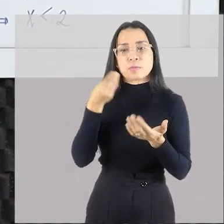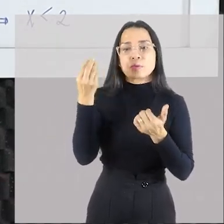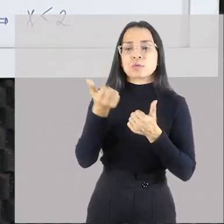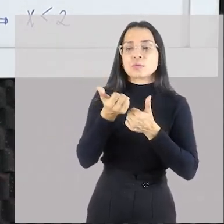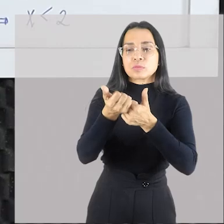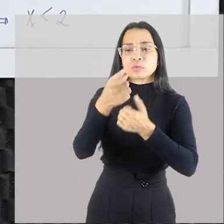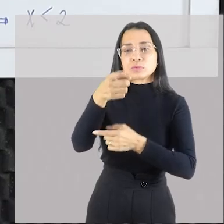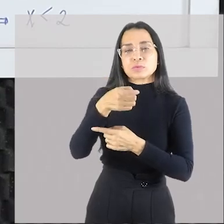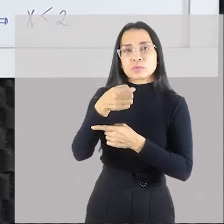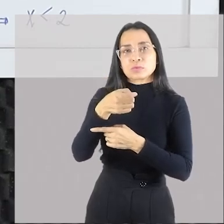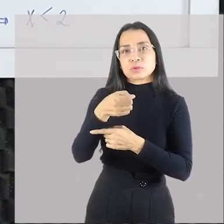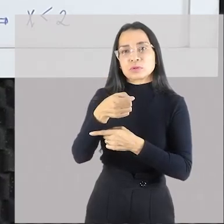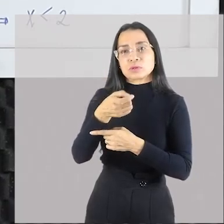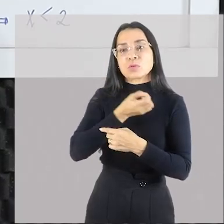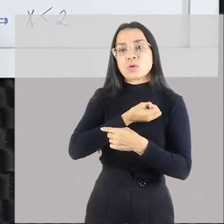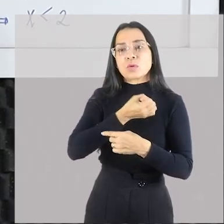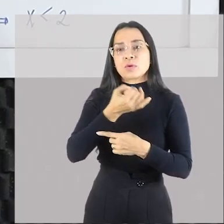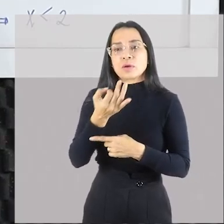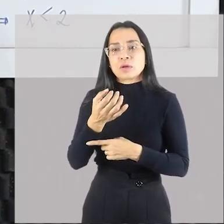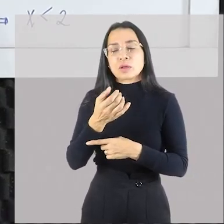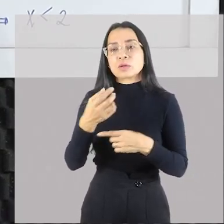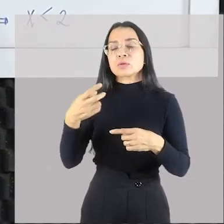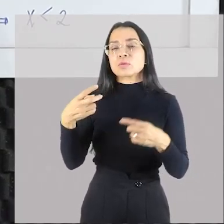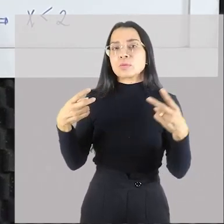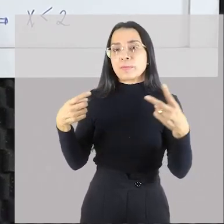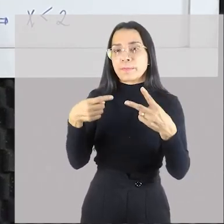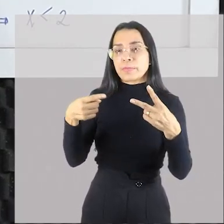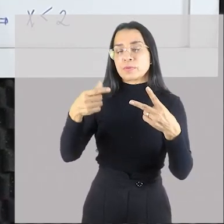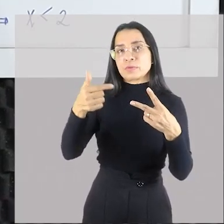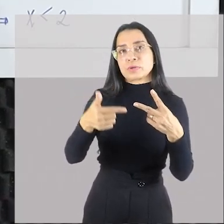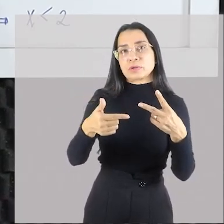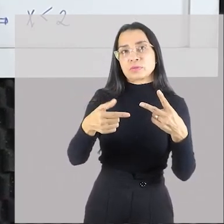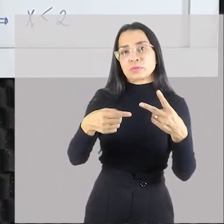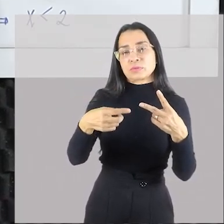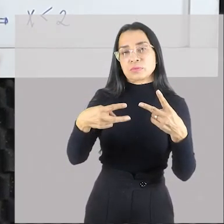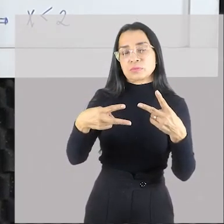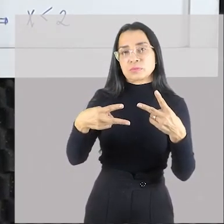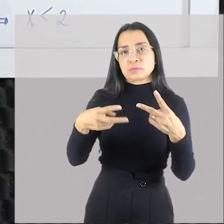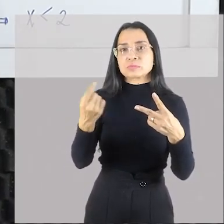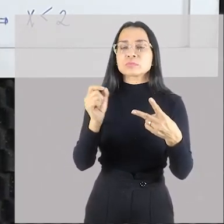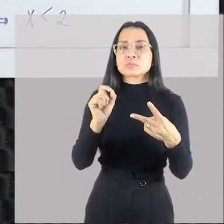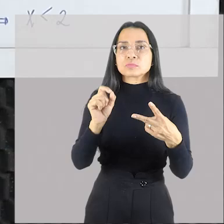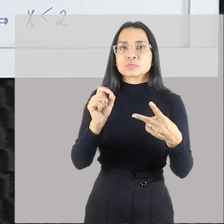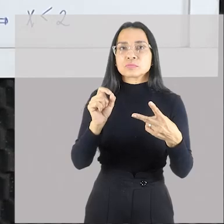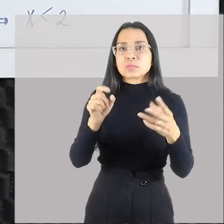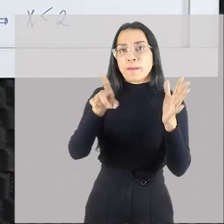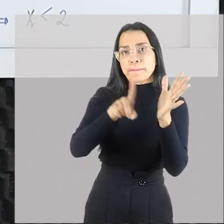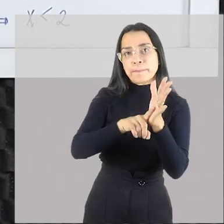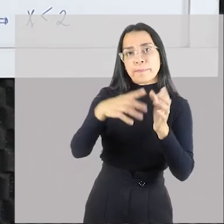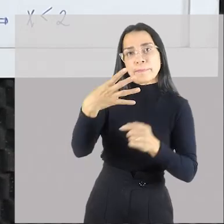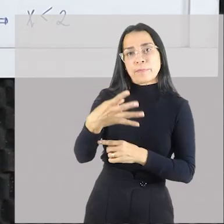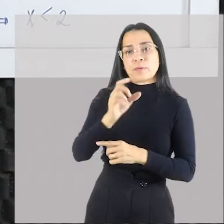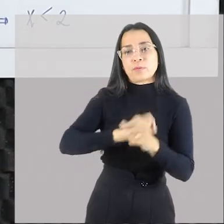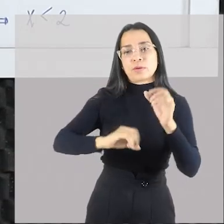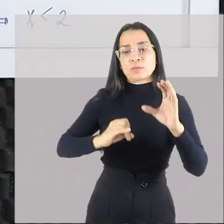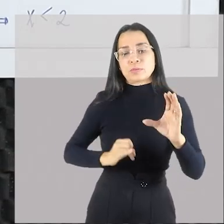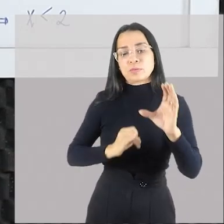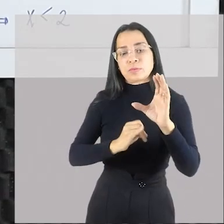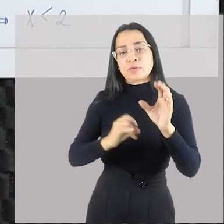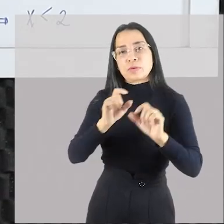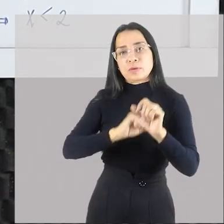exemplo. 4 vezes 1 dá 4. 4 menos 8 dá menos 4, uma imagem